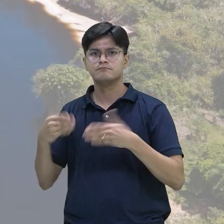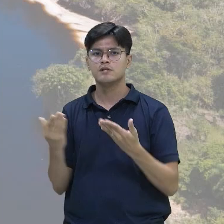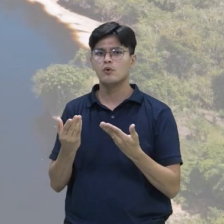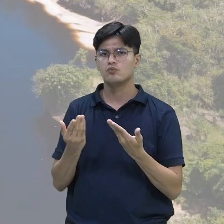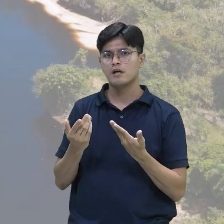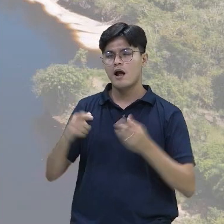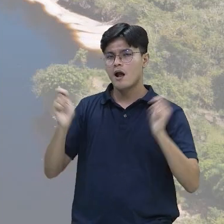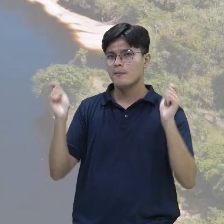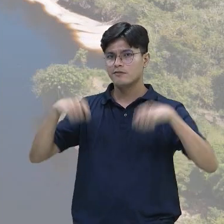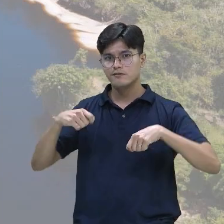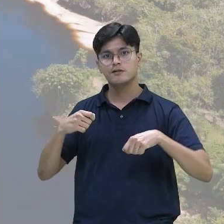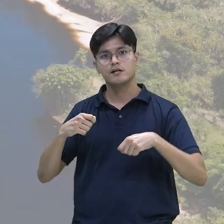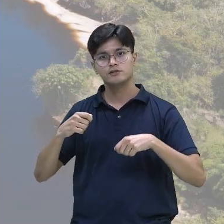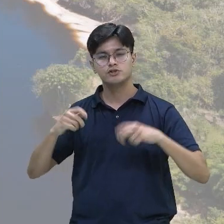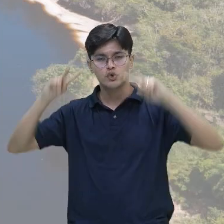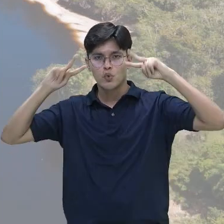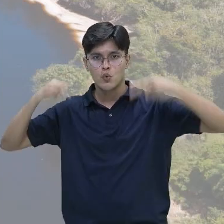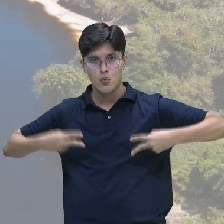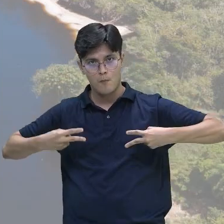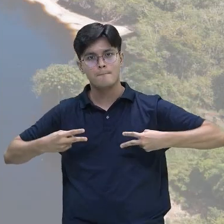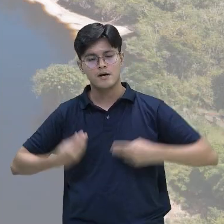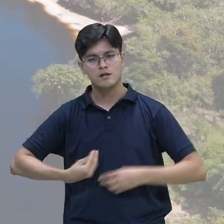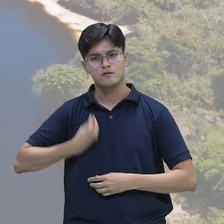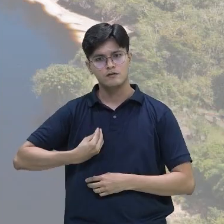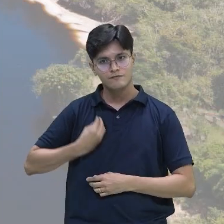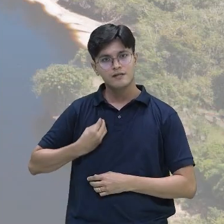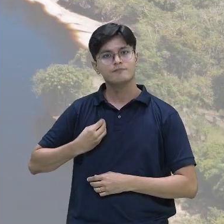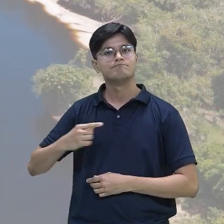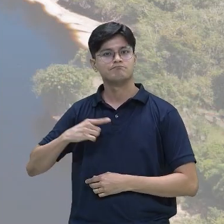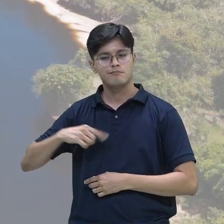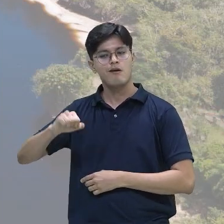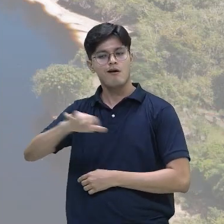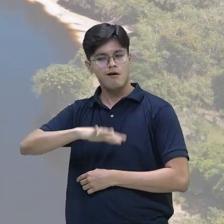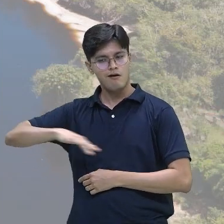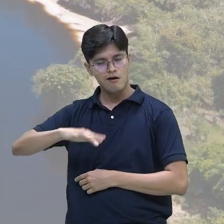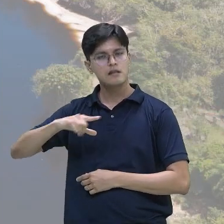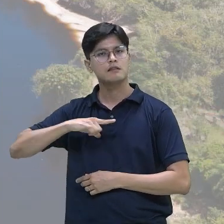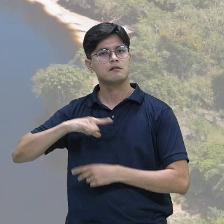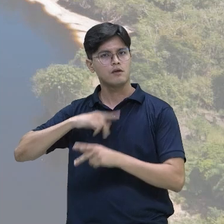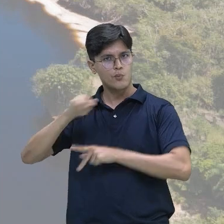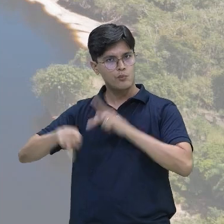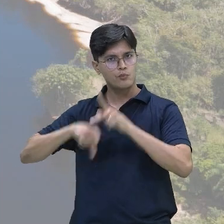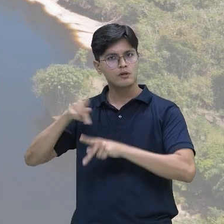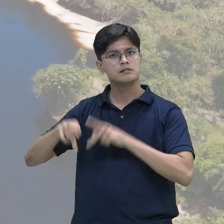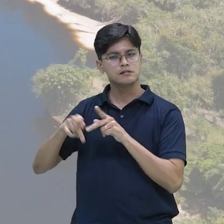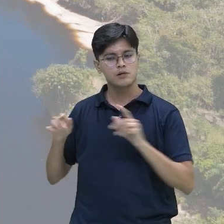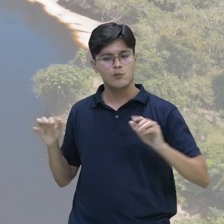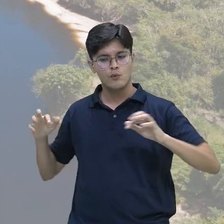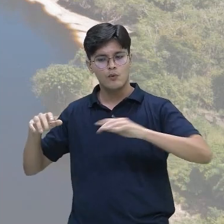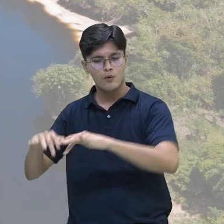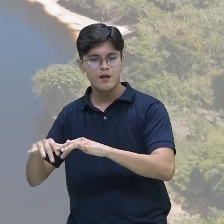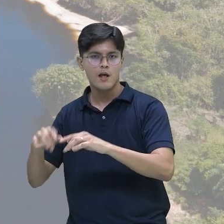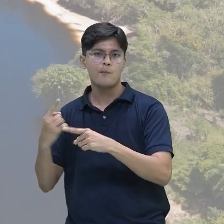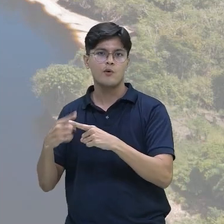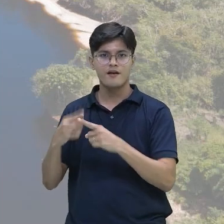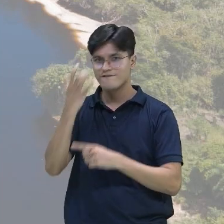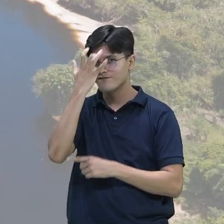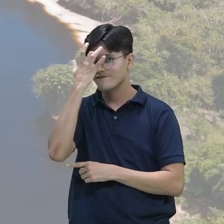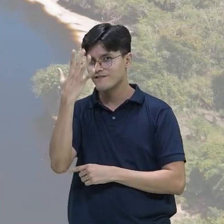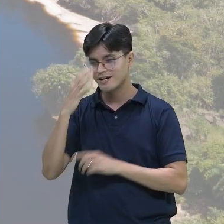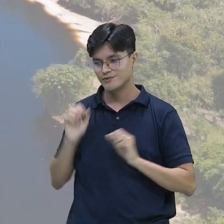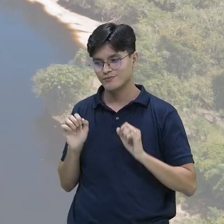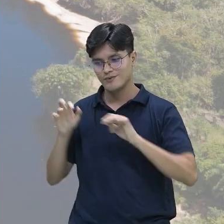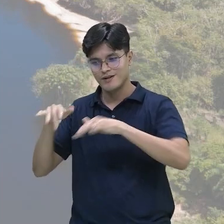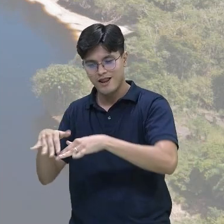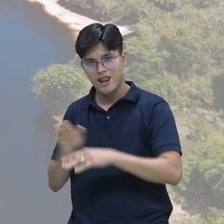forma de relevo, são áreas muito povoadas, né, desde as civilizações antigas, por conta, né, do fácil deslocamento, se a gente for